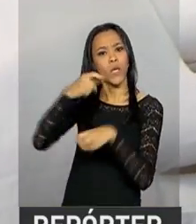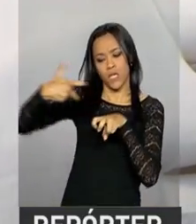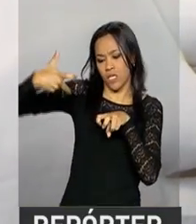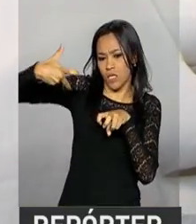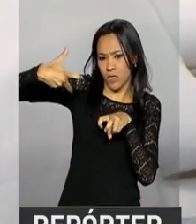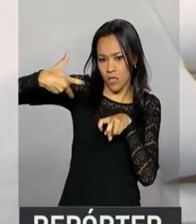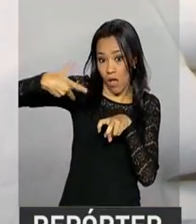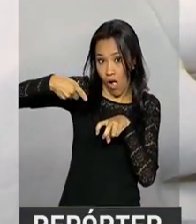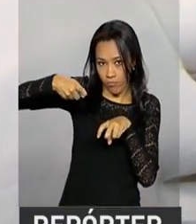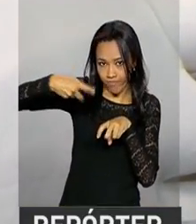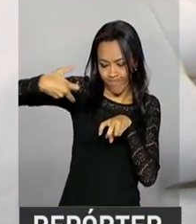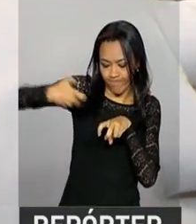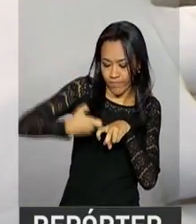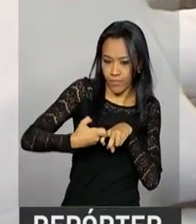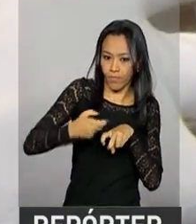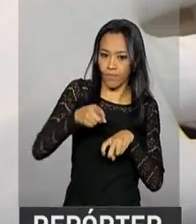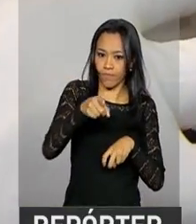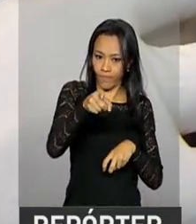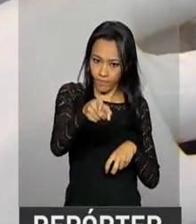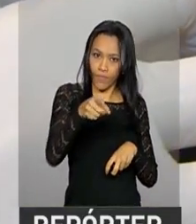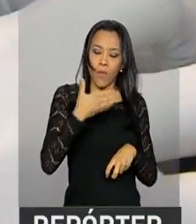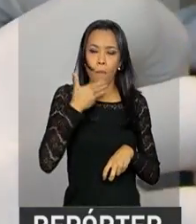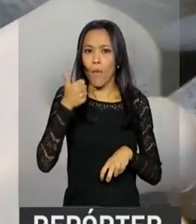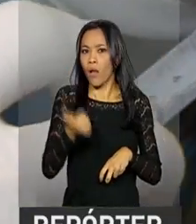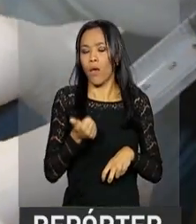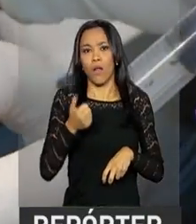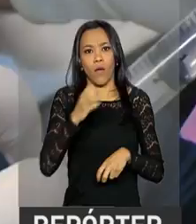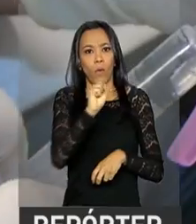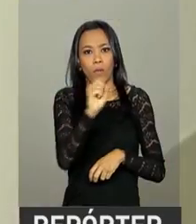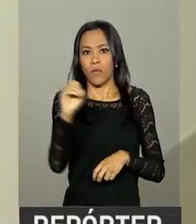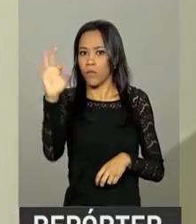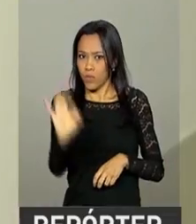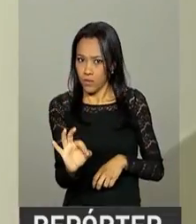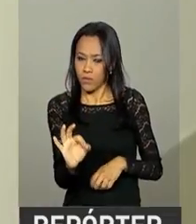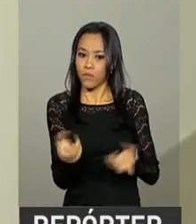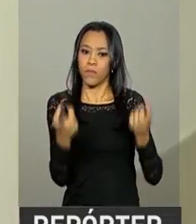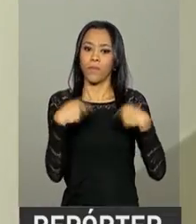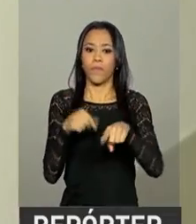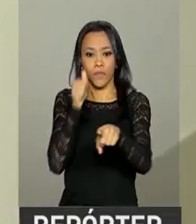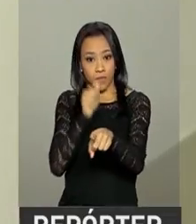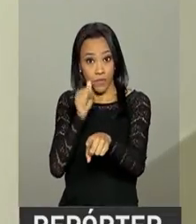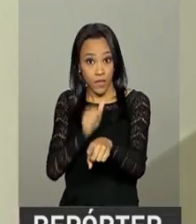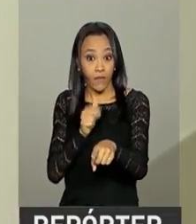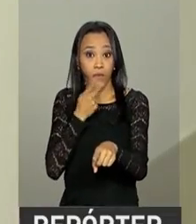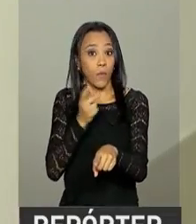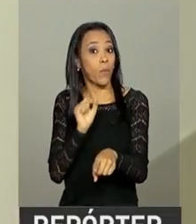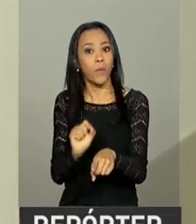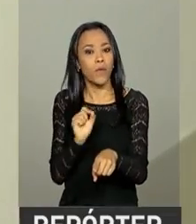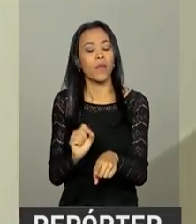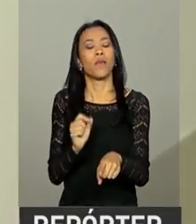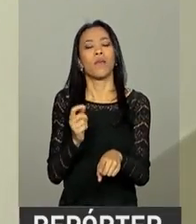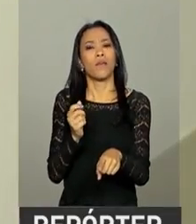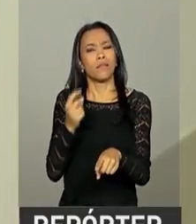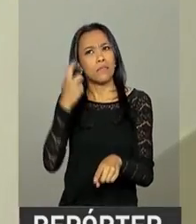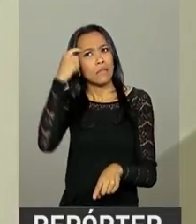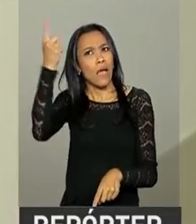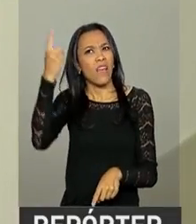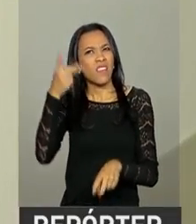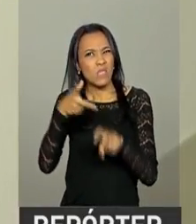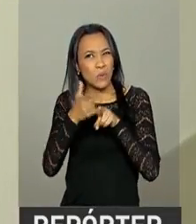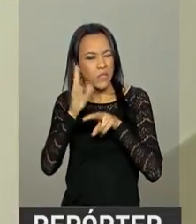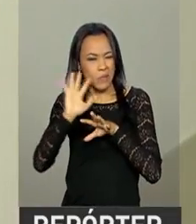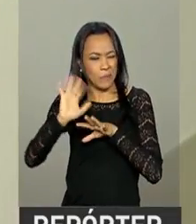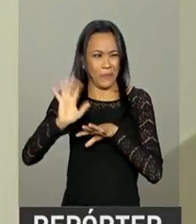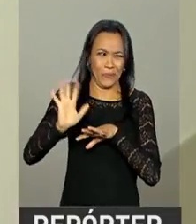uma aplicação no meu joelho que foi assim uma melhora de 80% para aposentada a ideia de fazer a cirurgia está bem